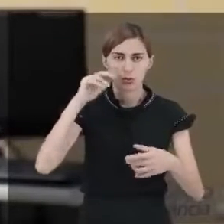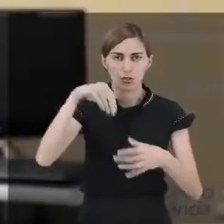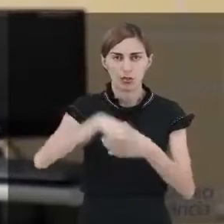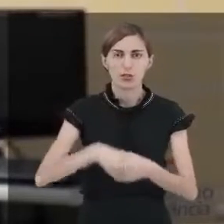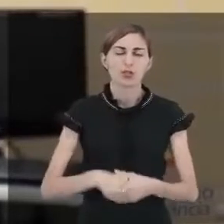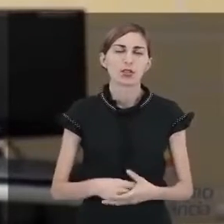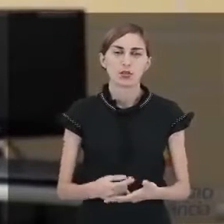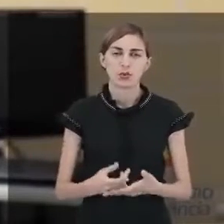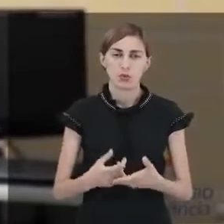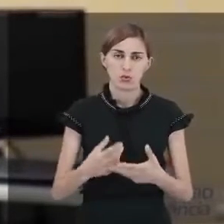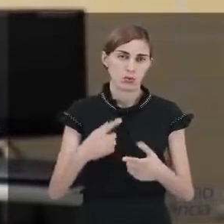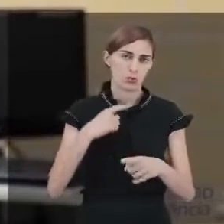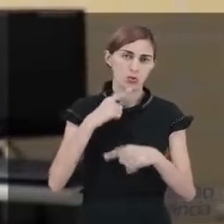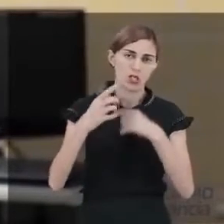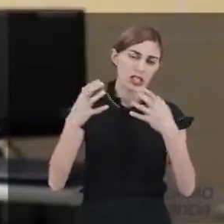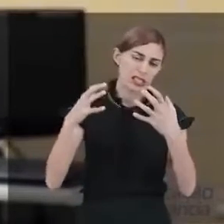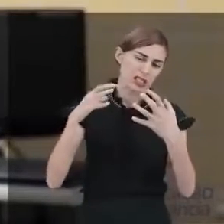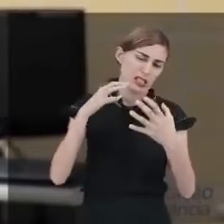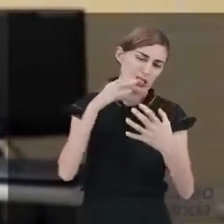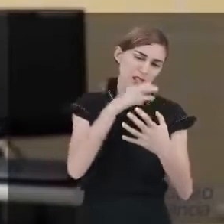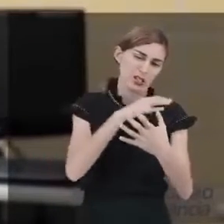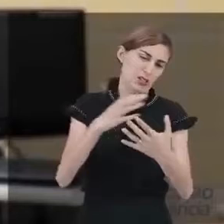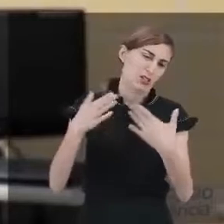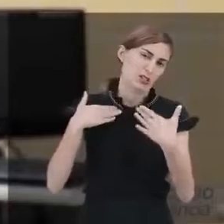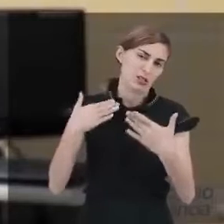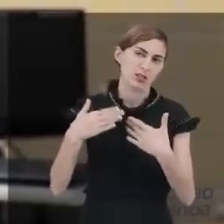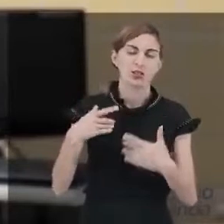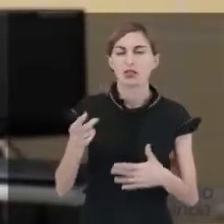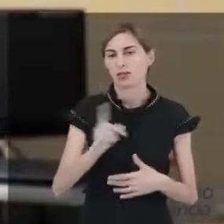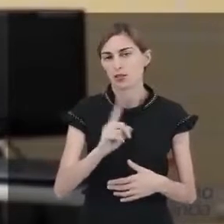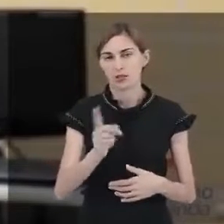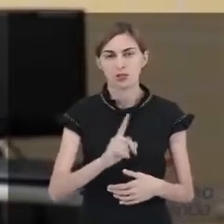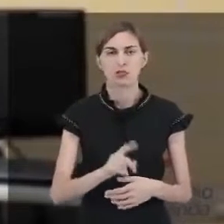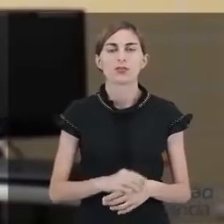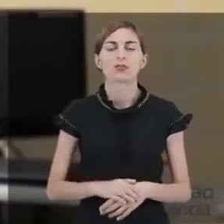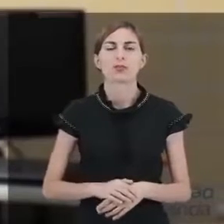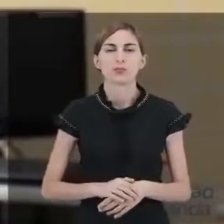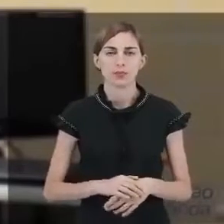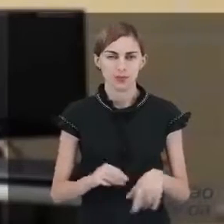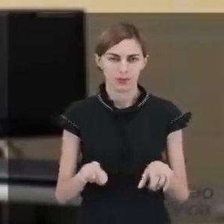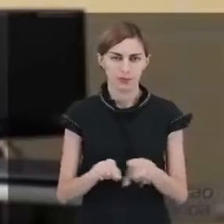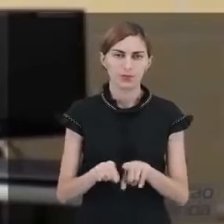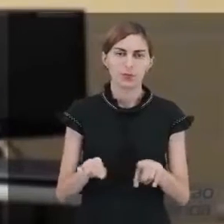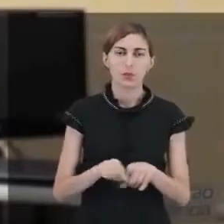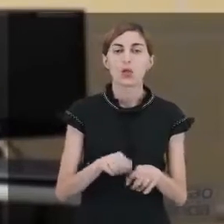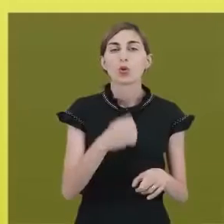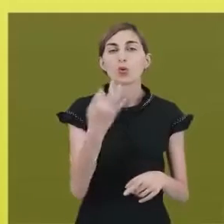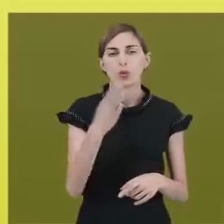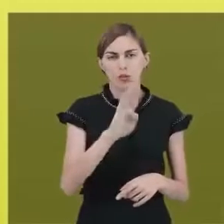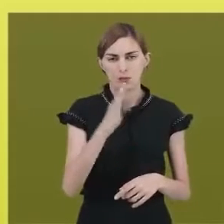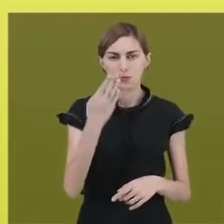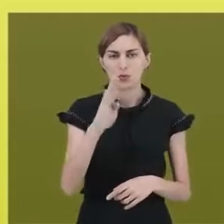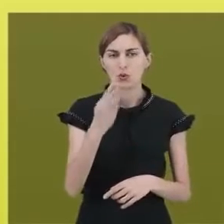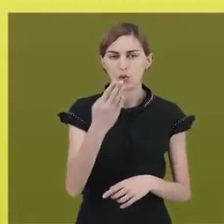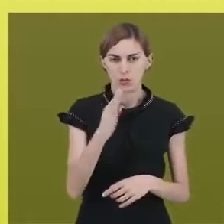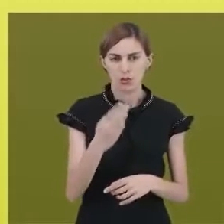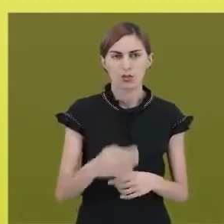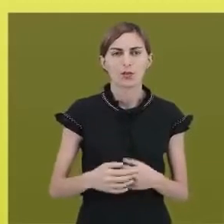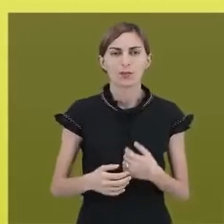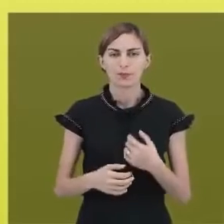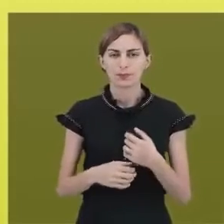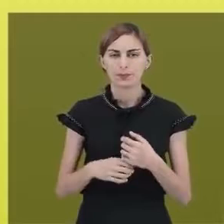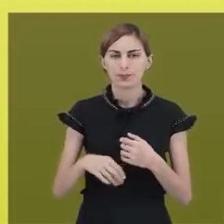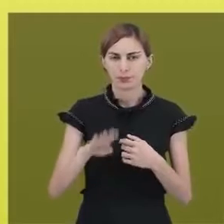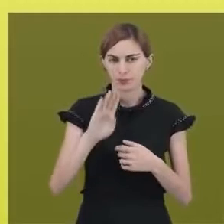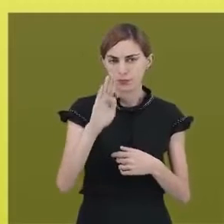ascensores não receber o efeito do calor. Bem assim os montacargas também. Tá? Quanto às portas corta-fogo, estas